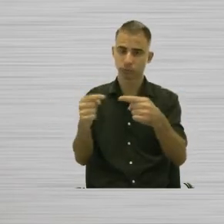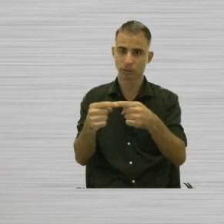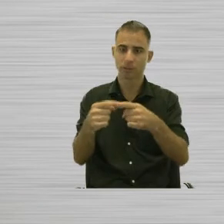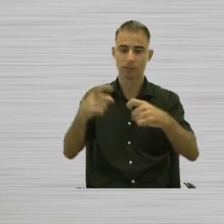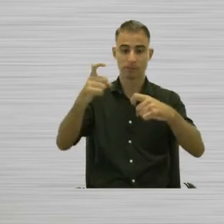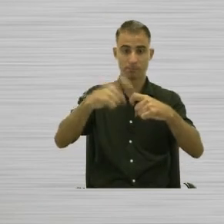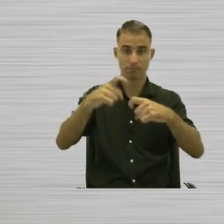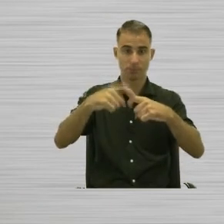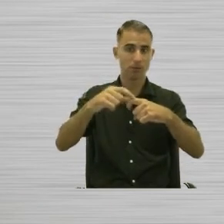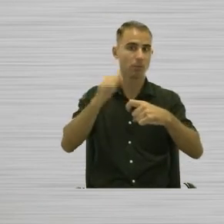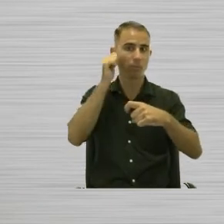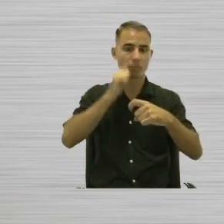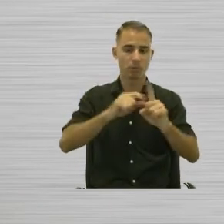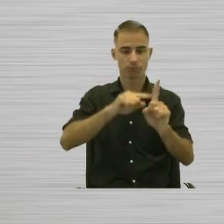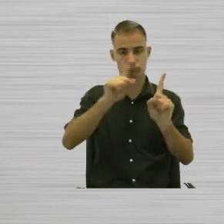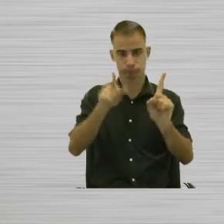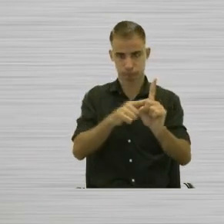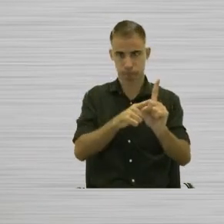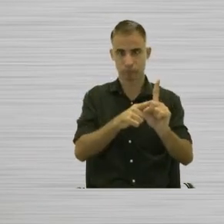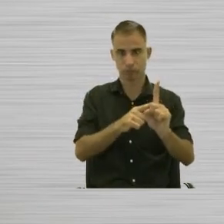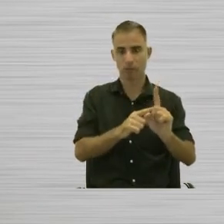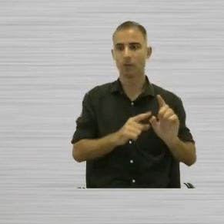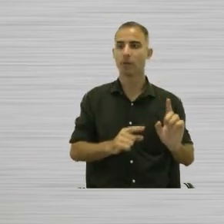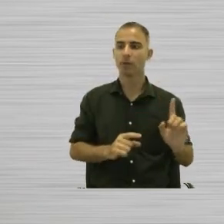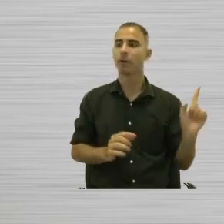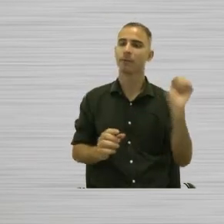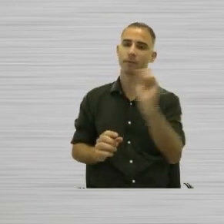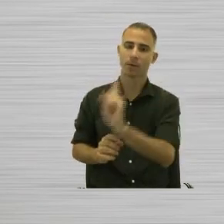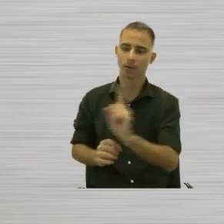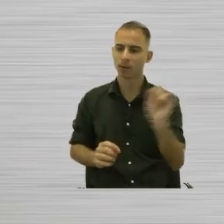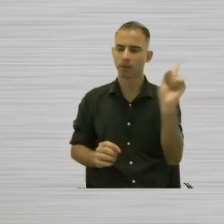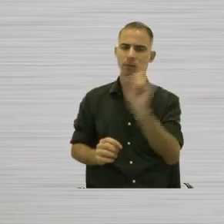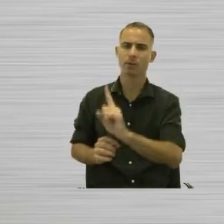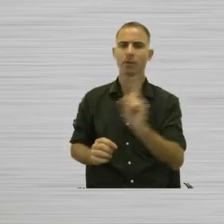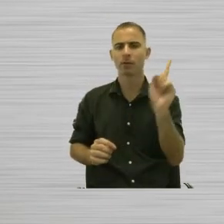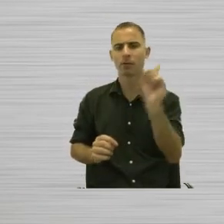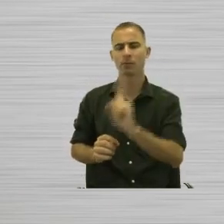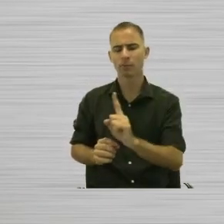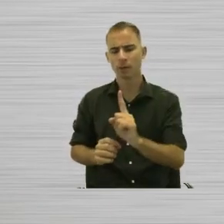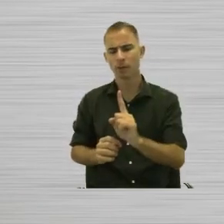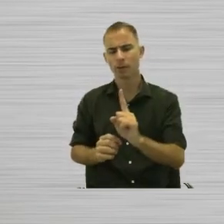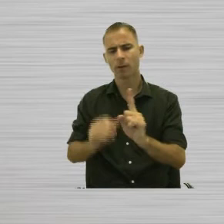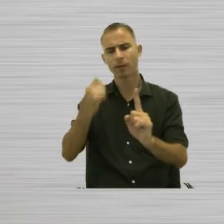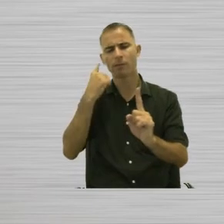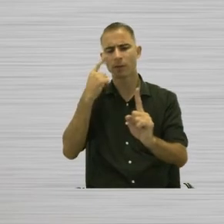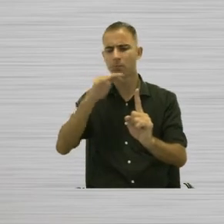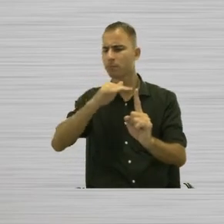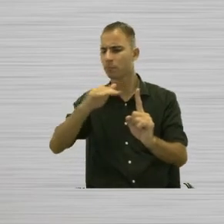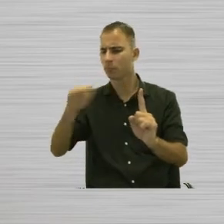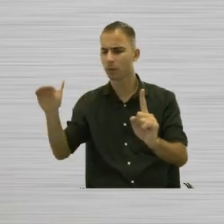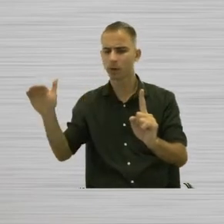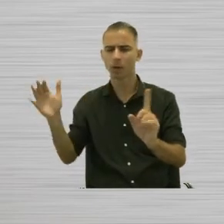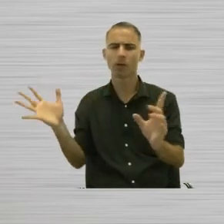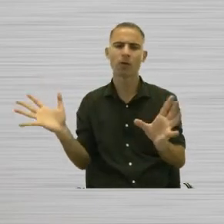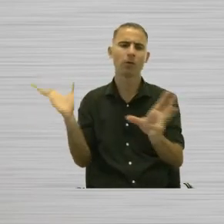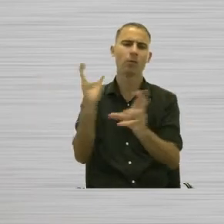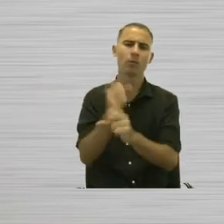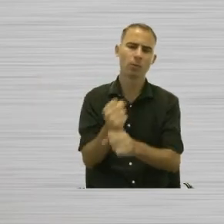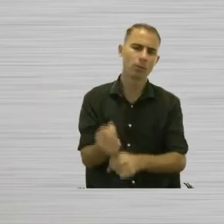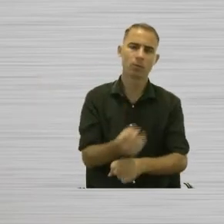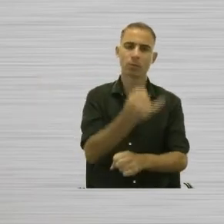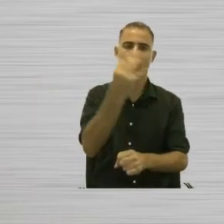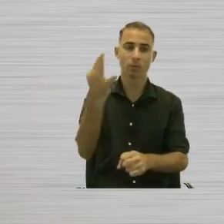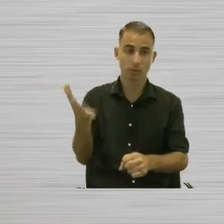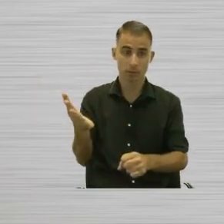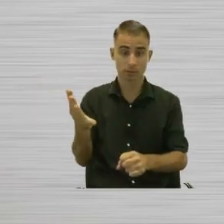fizeram em Hortolândia. E a gente teve uma média de 77% fizeram até 7 consultas ou mais